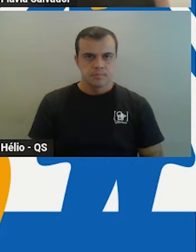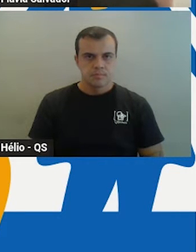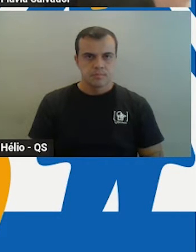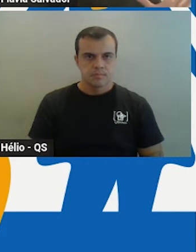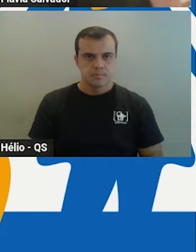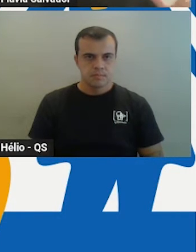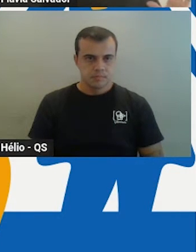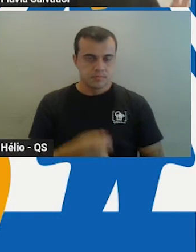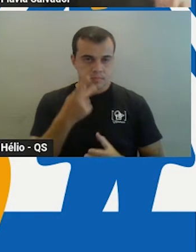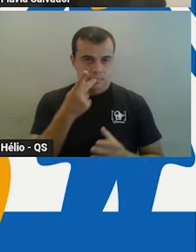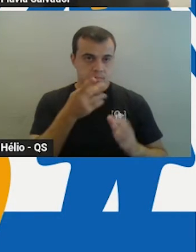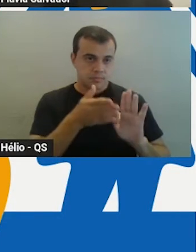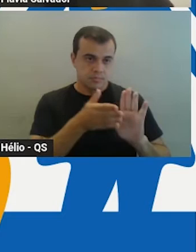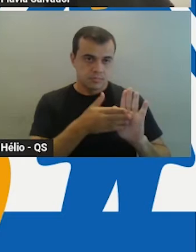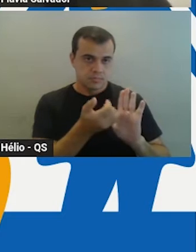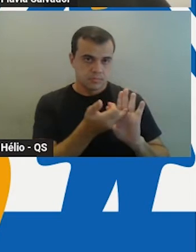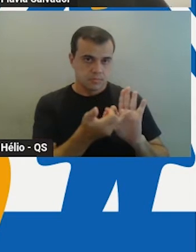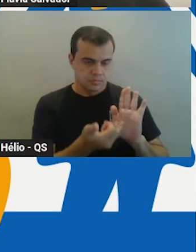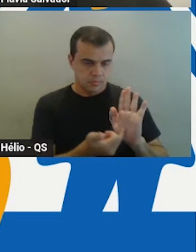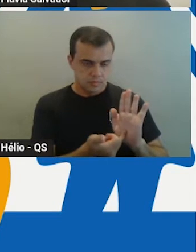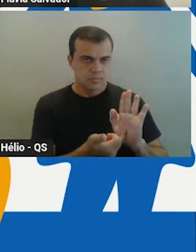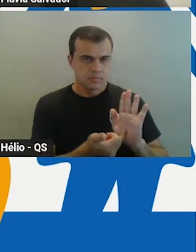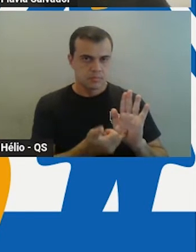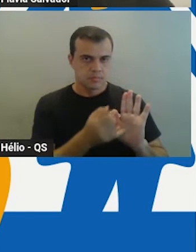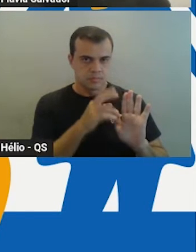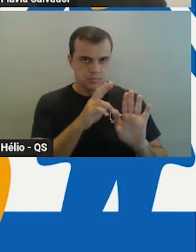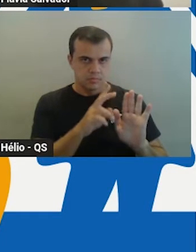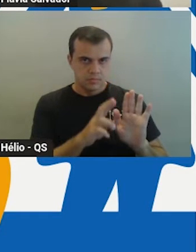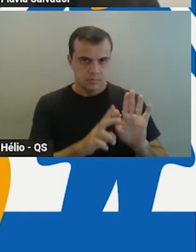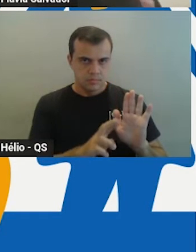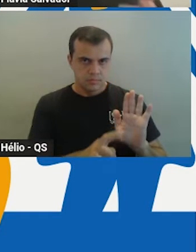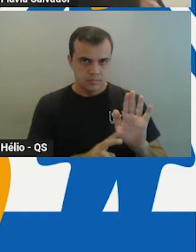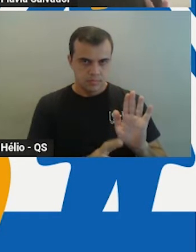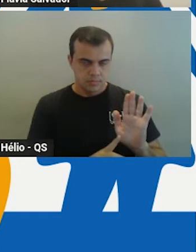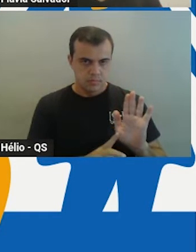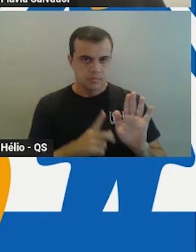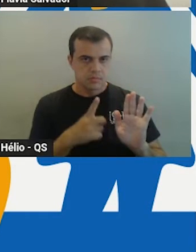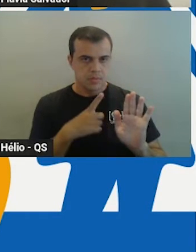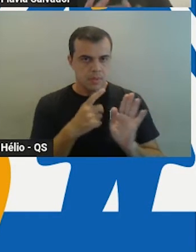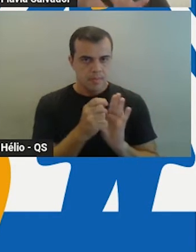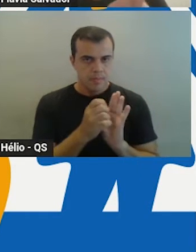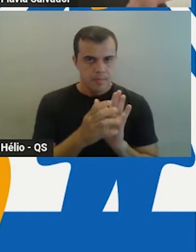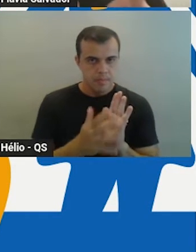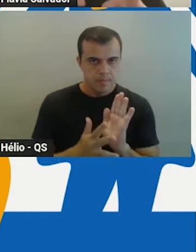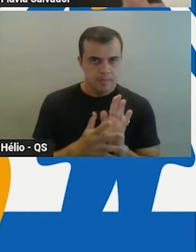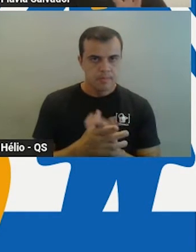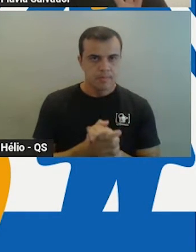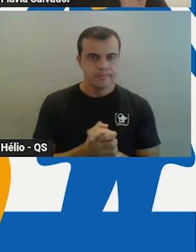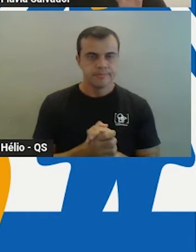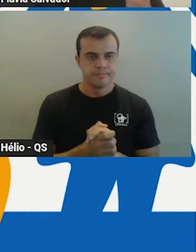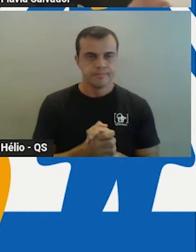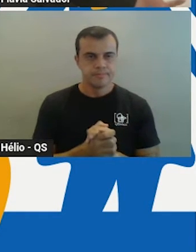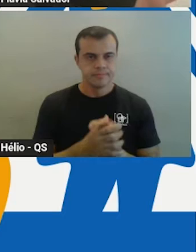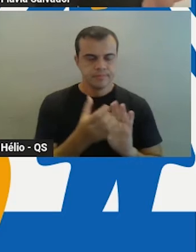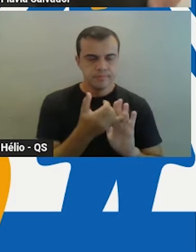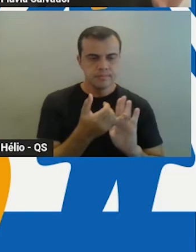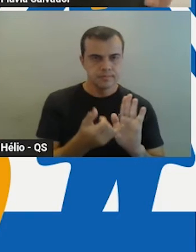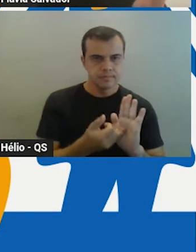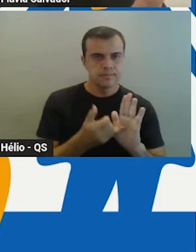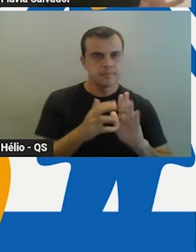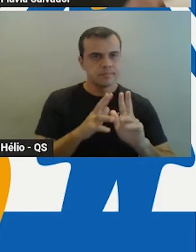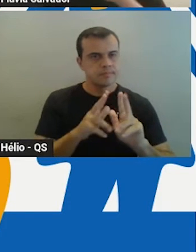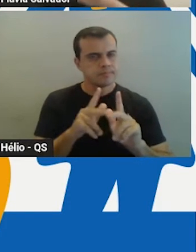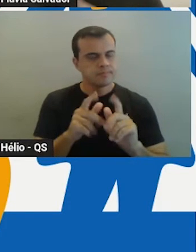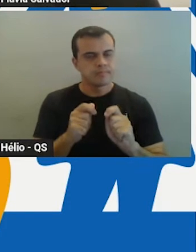a gente pensou em instruções gerais, é uma série de atividades, mas essas instruções gerais